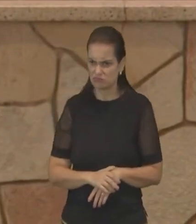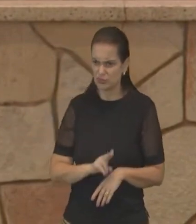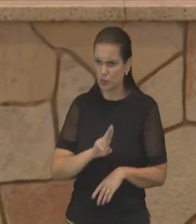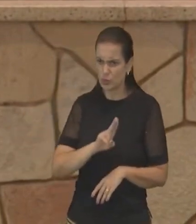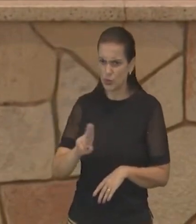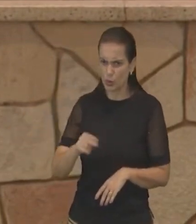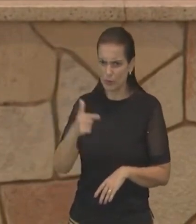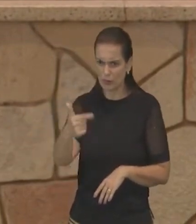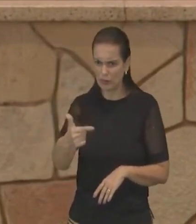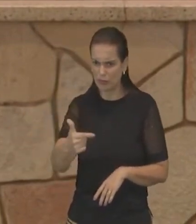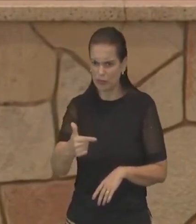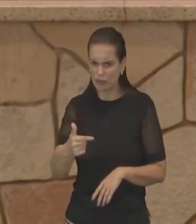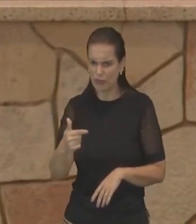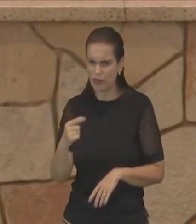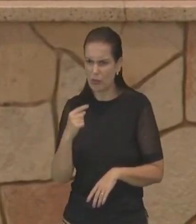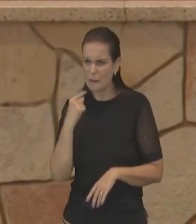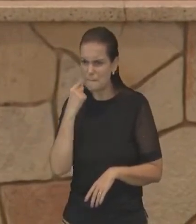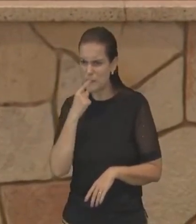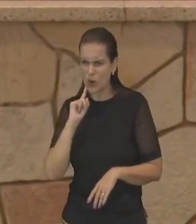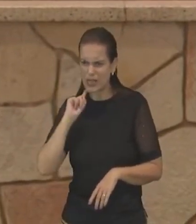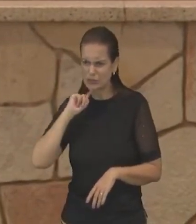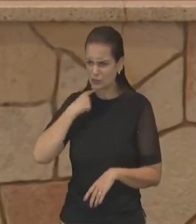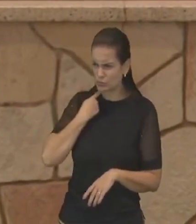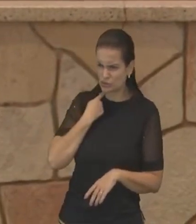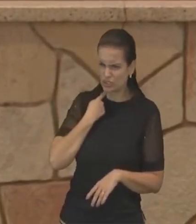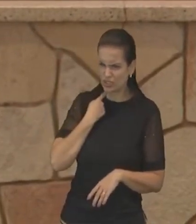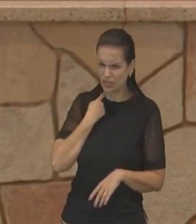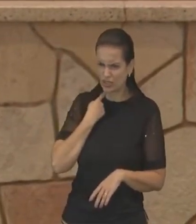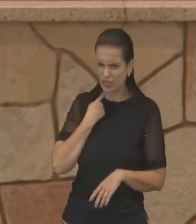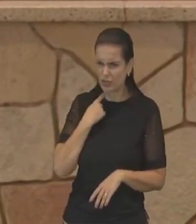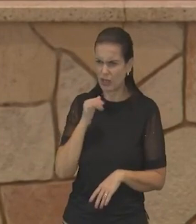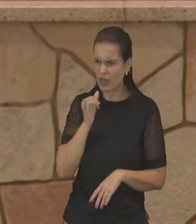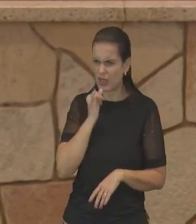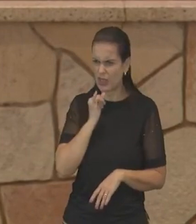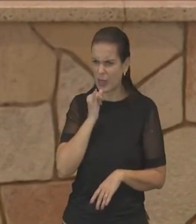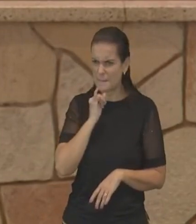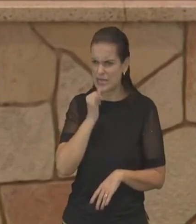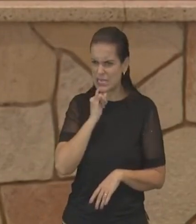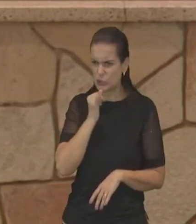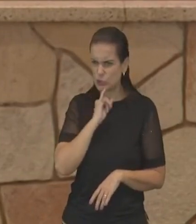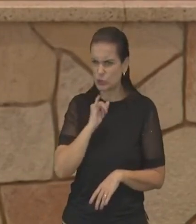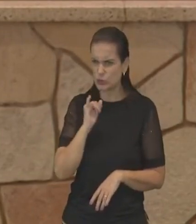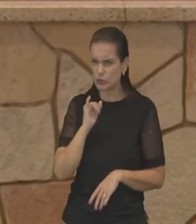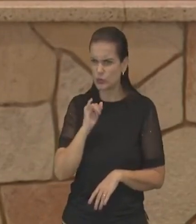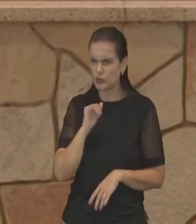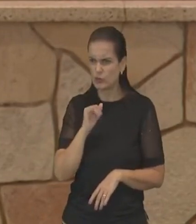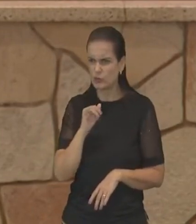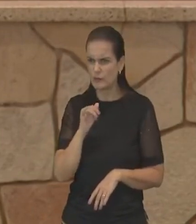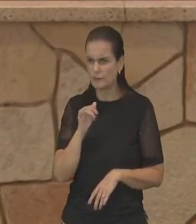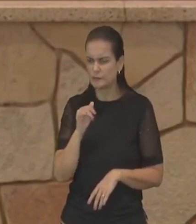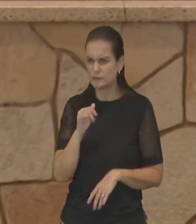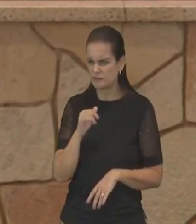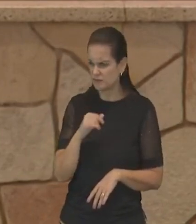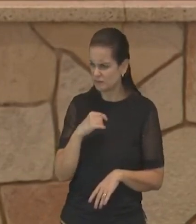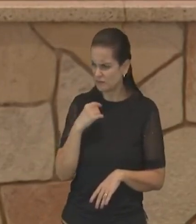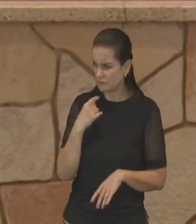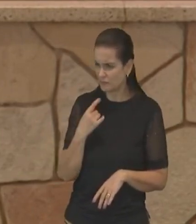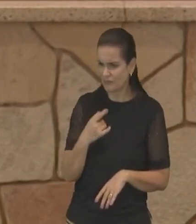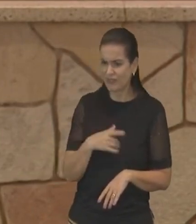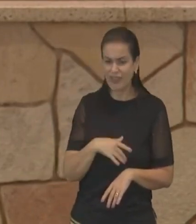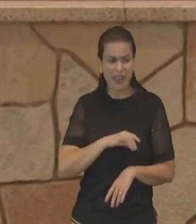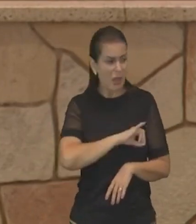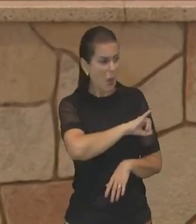de trabalho era o Boca Suja. Aí chamaram: Boca Suja, vem cá. Quando ele chegou, olhou: